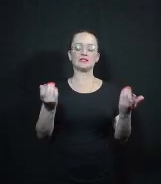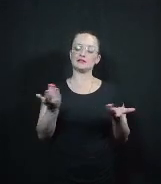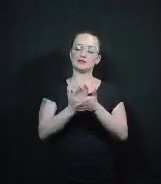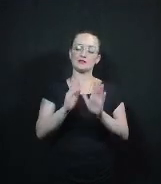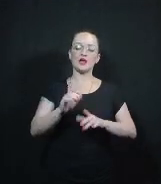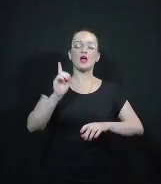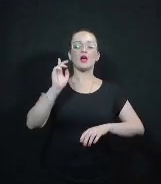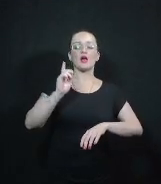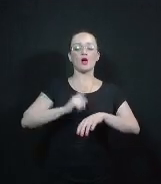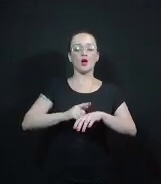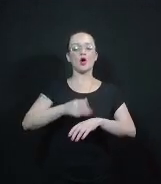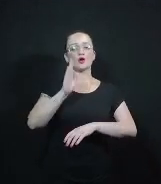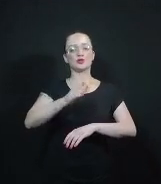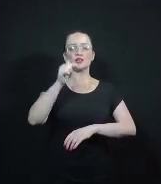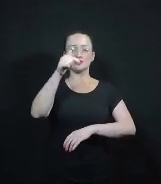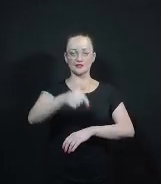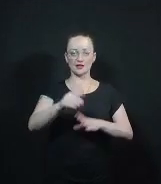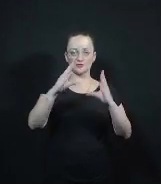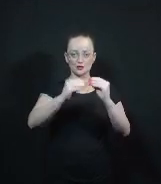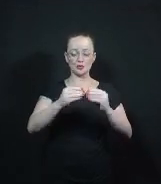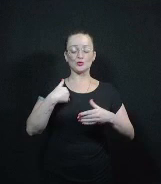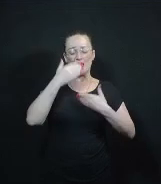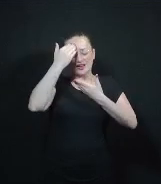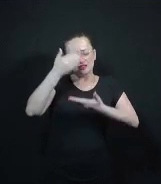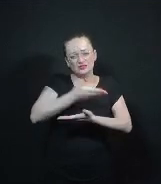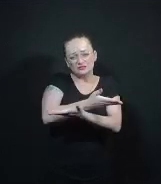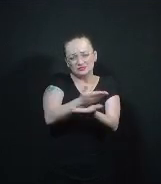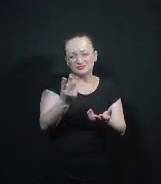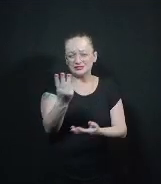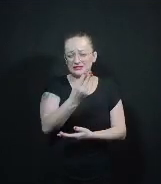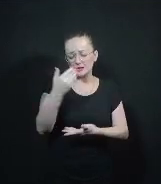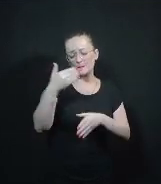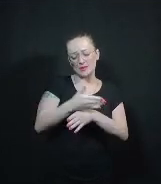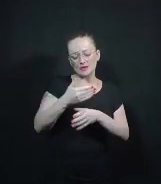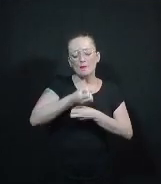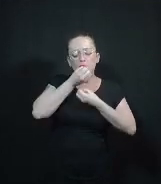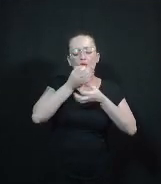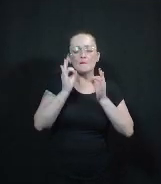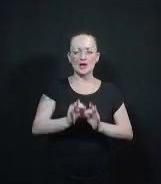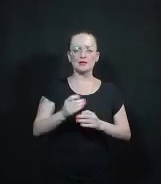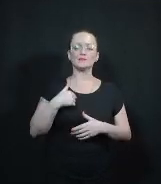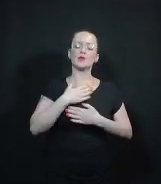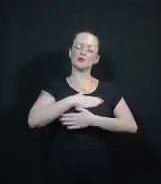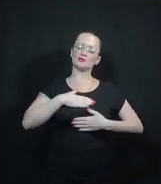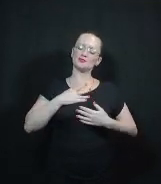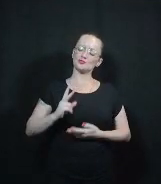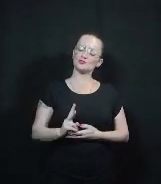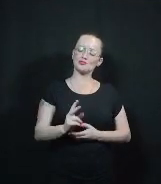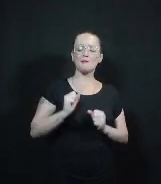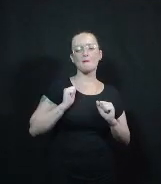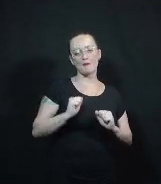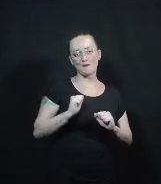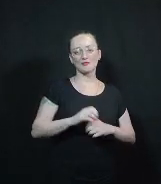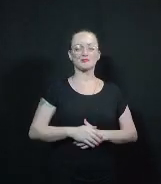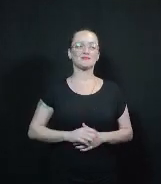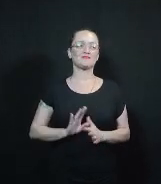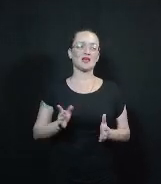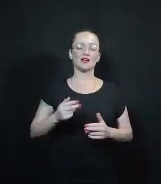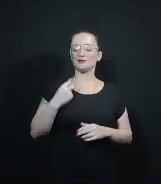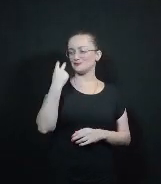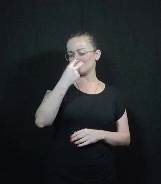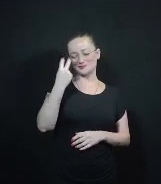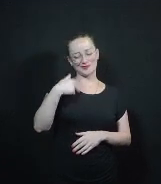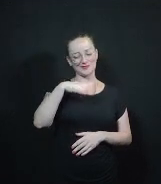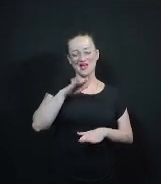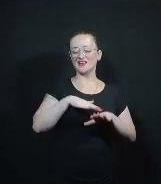7 horas, então eu agradeço a participação de vocês três, foi muito bom. Eu gostaria muito que a gente pudesse ficar mais umas 2 horinhas